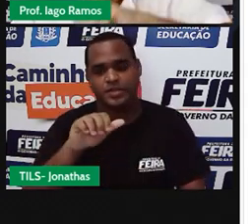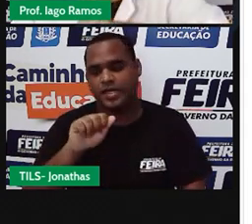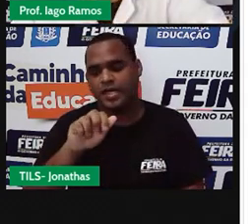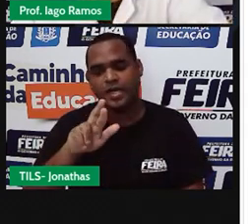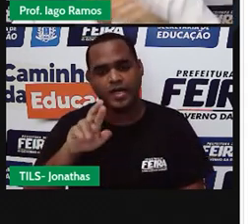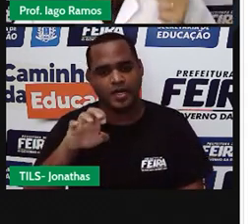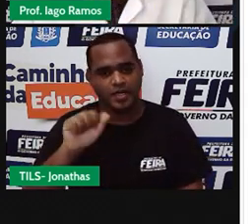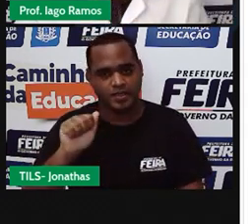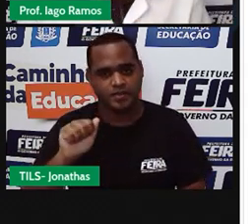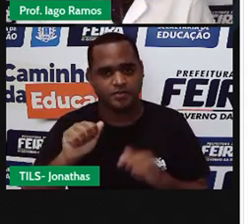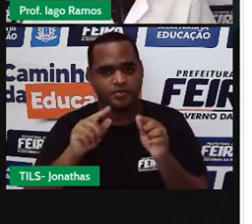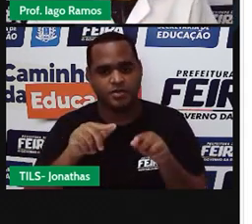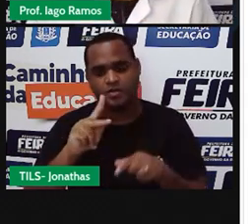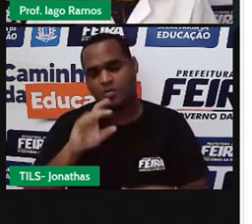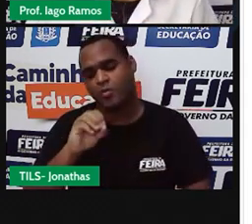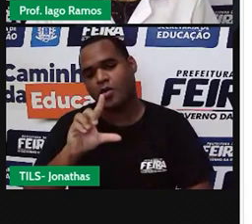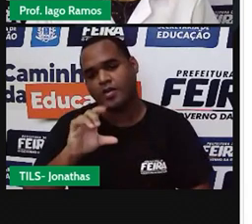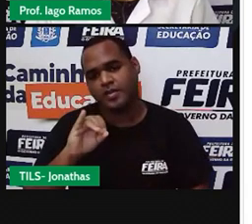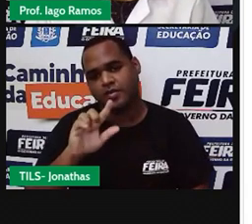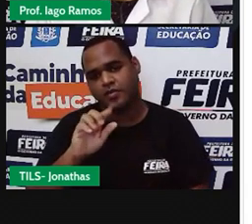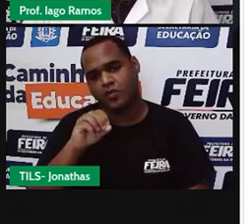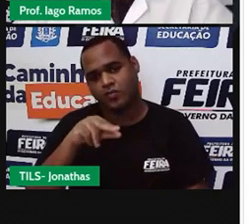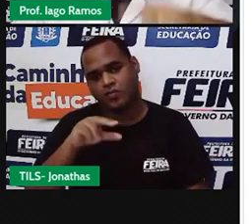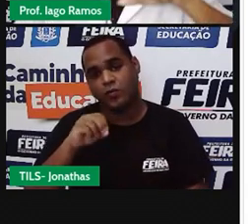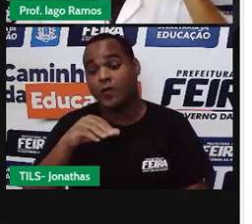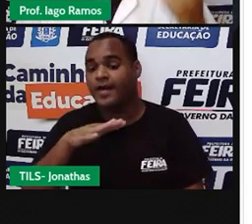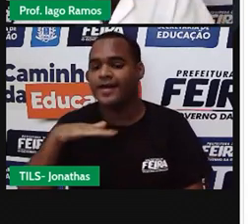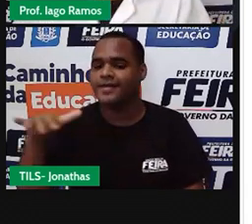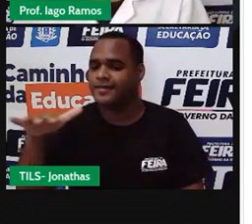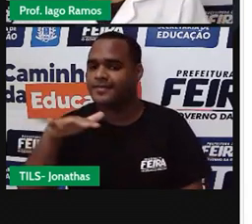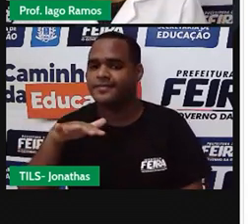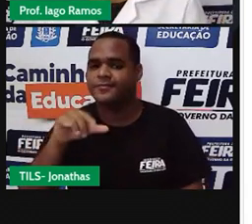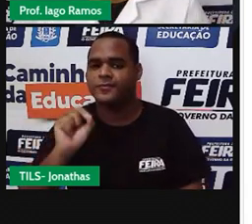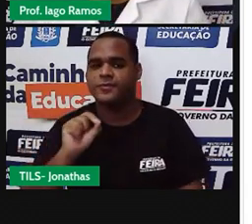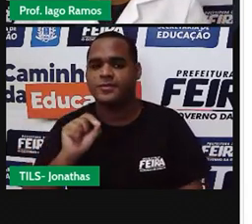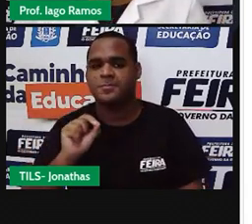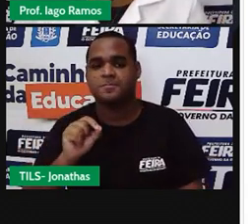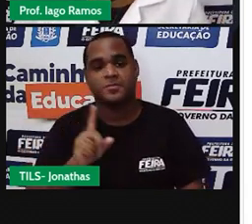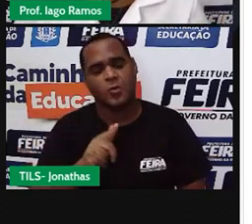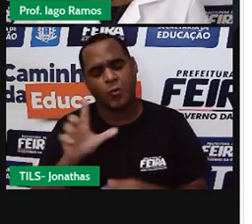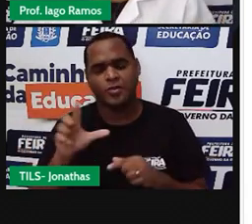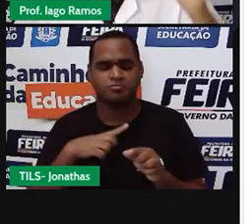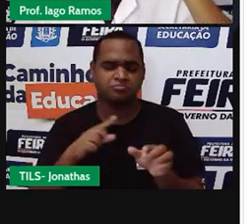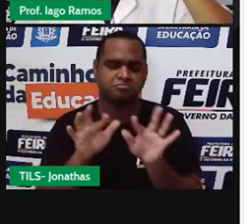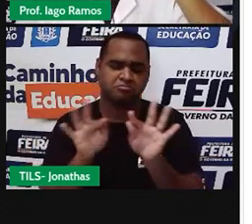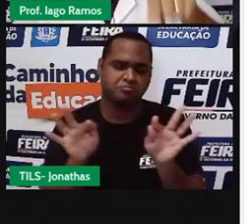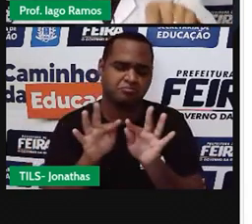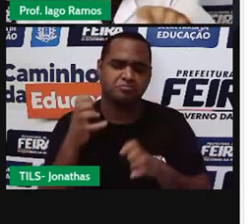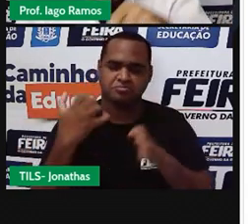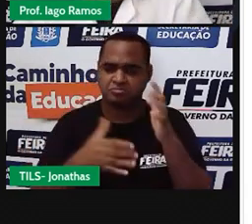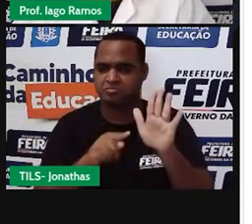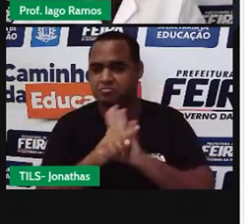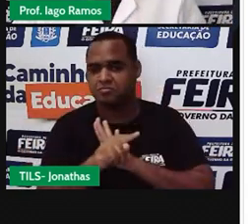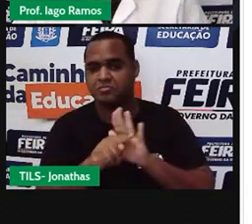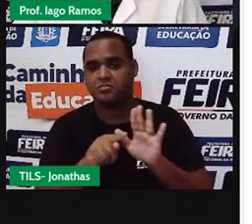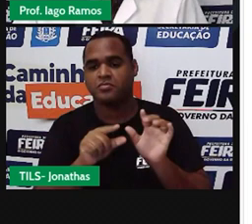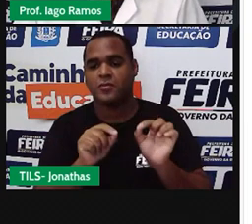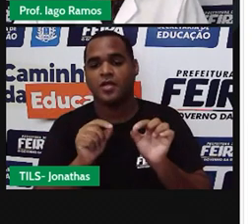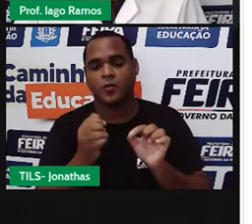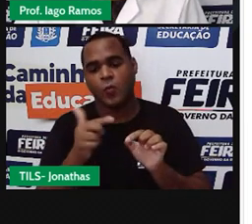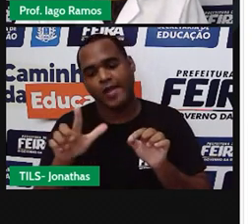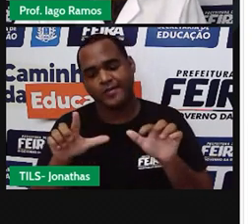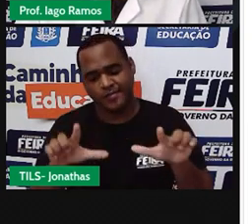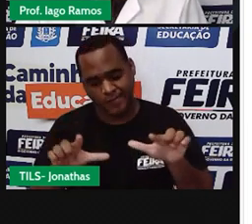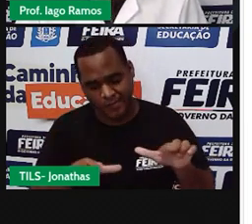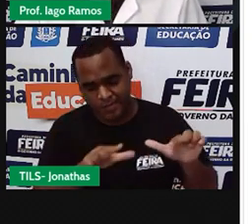polígono usando essa unidade de área outra forma mais simples de perguntar é quantos quadradinhos